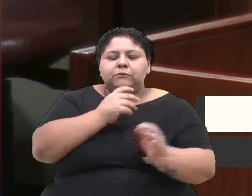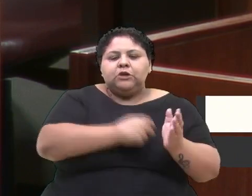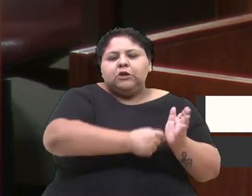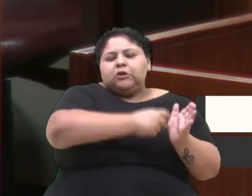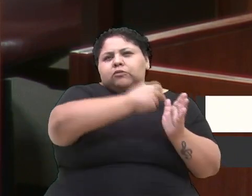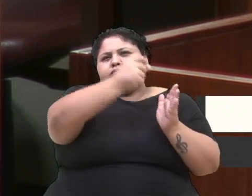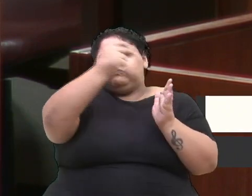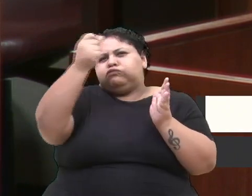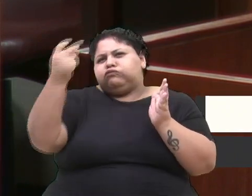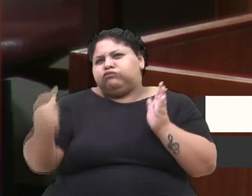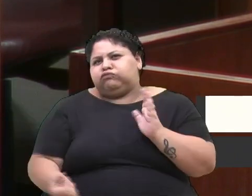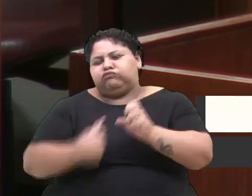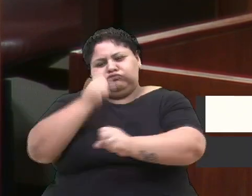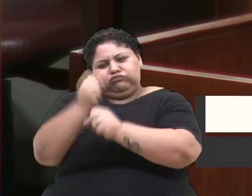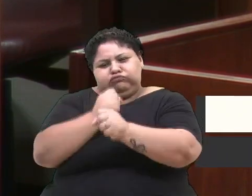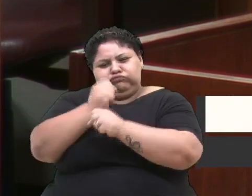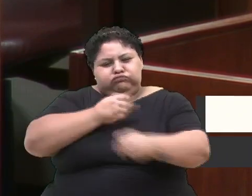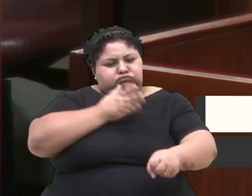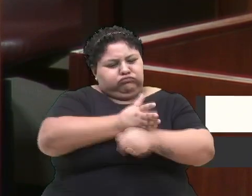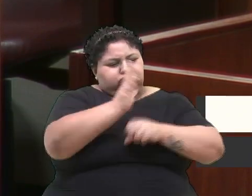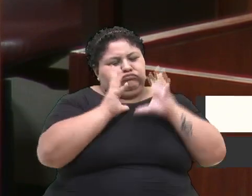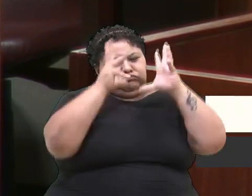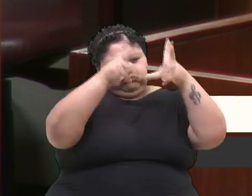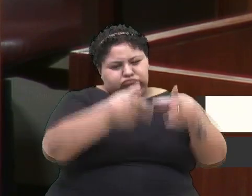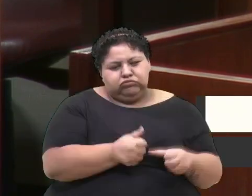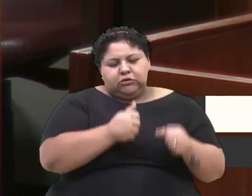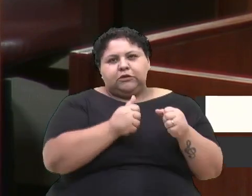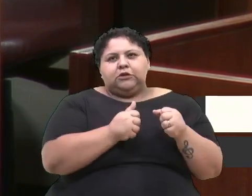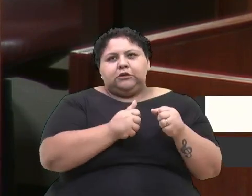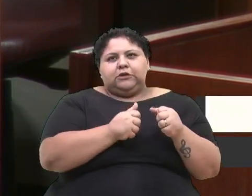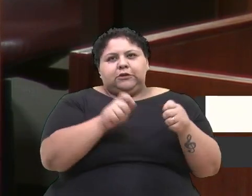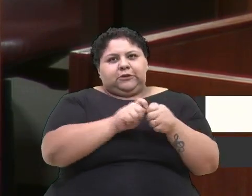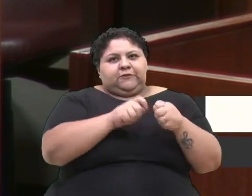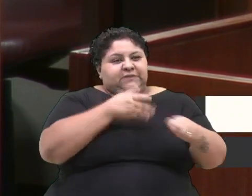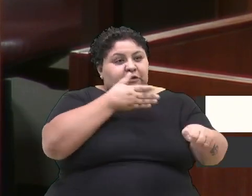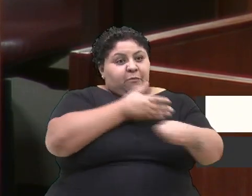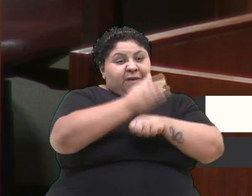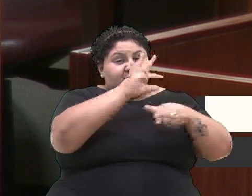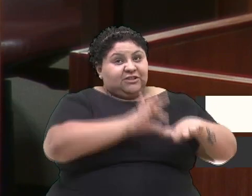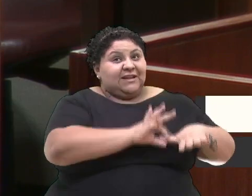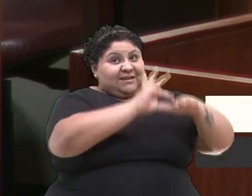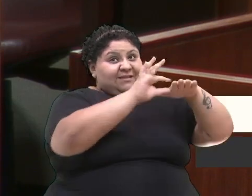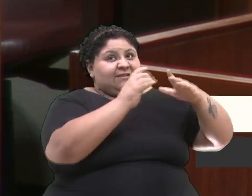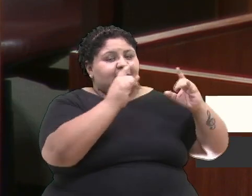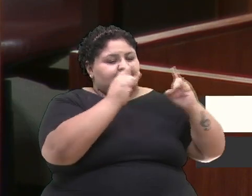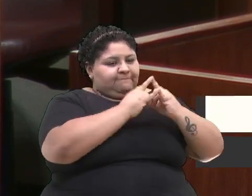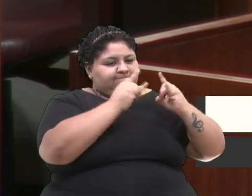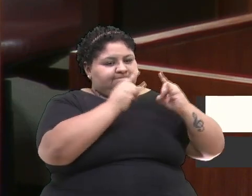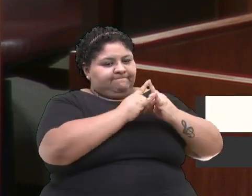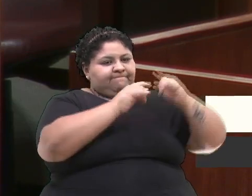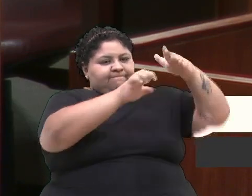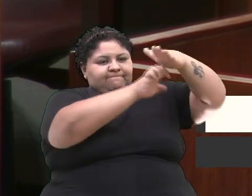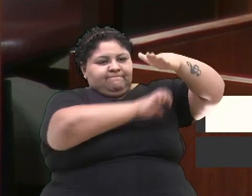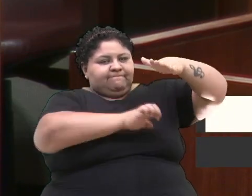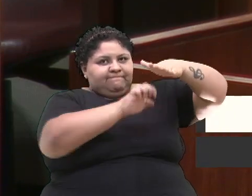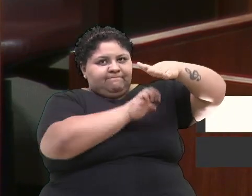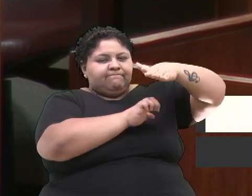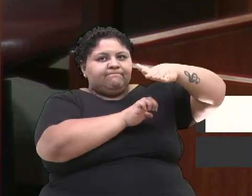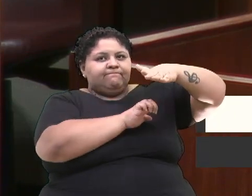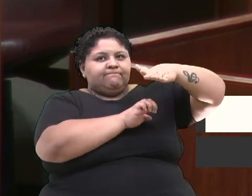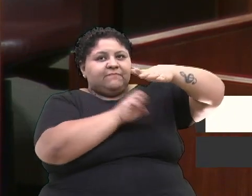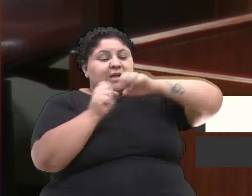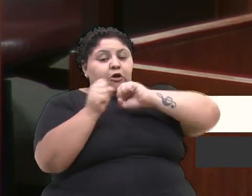com a participação de todos que se sucederam no comando da instituição, a Adcointer Sociedade Anônima